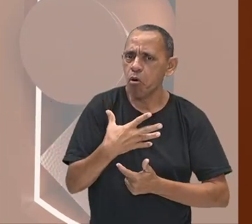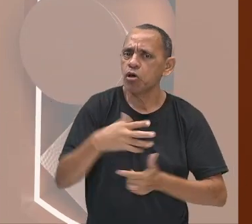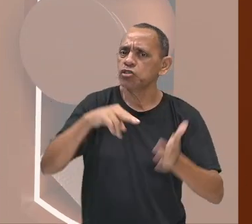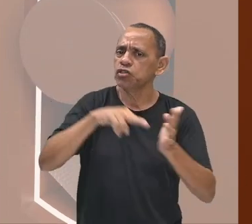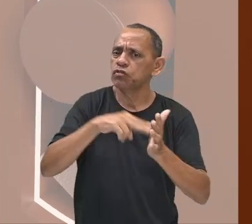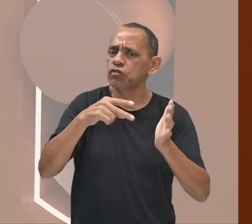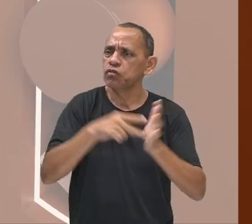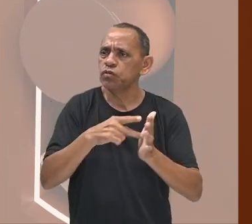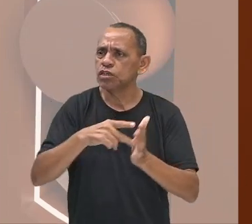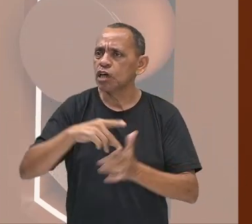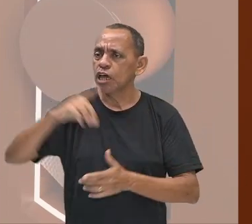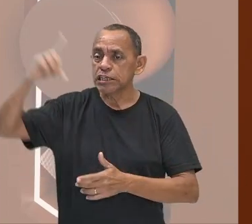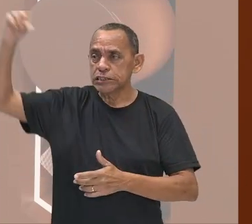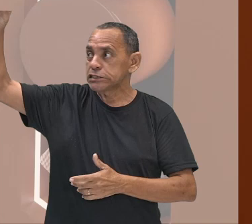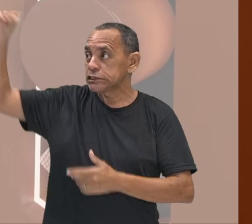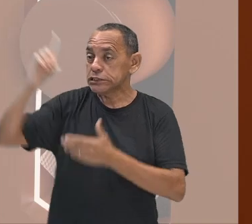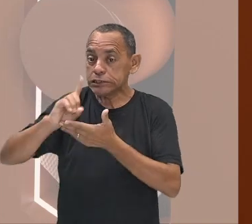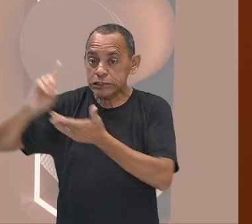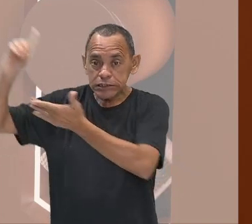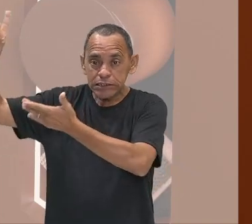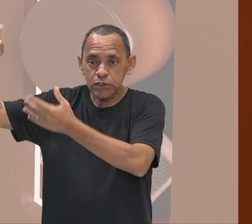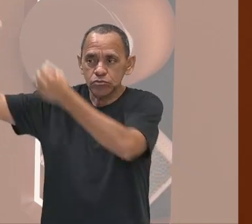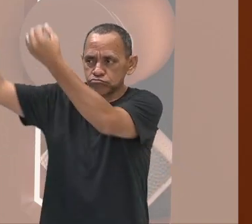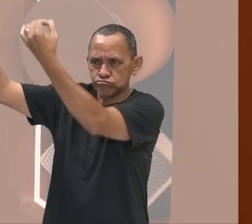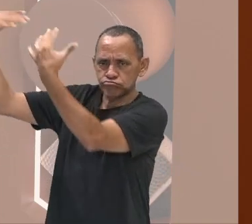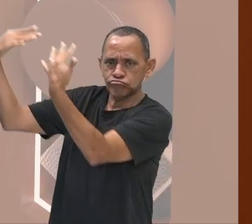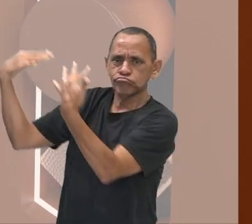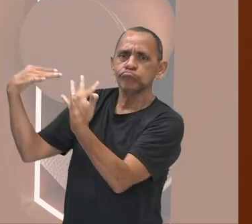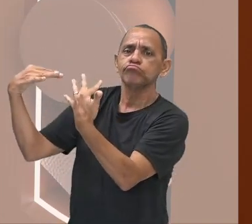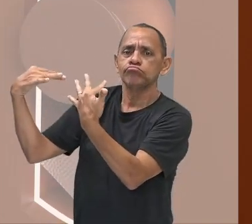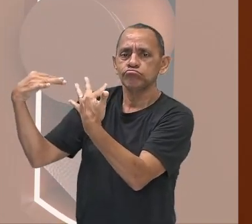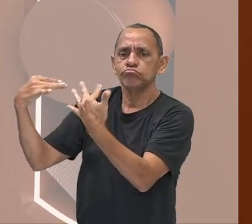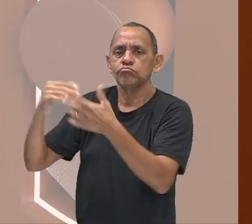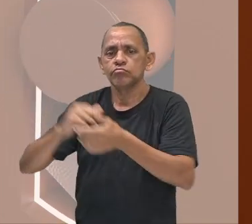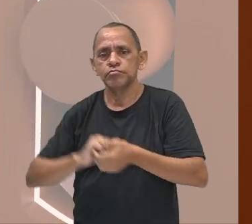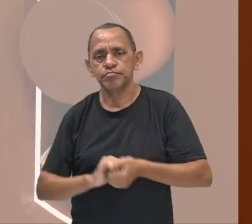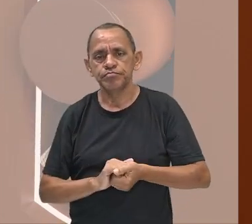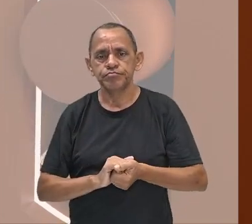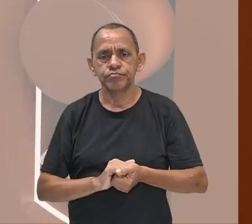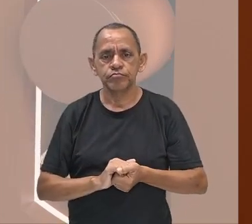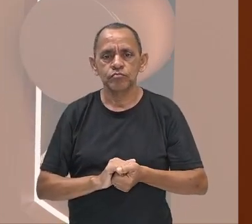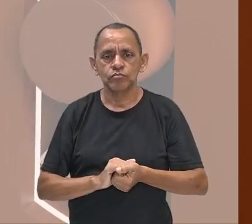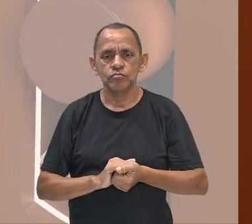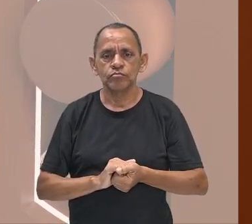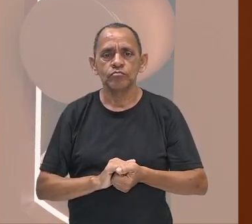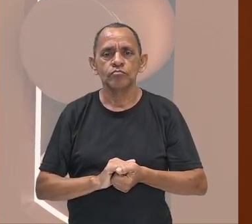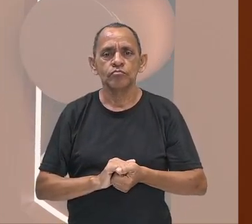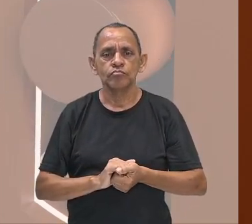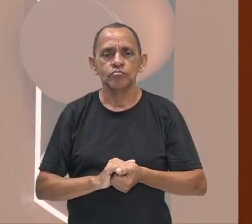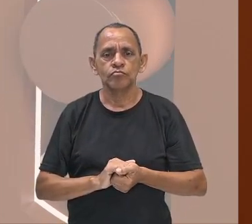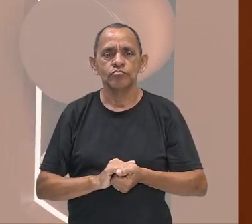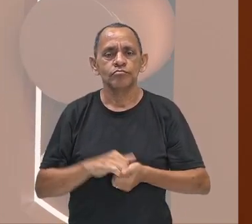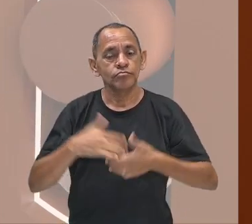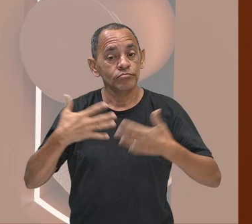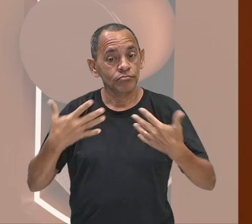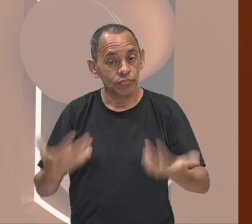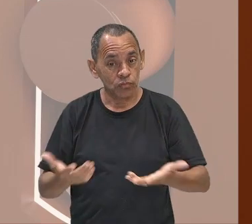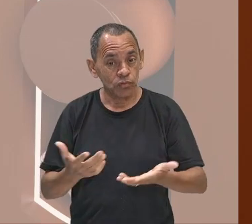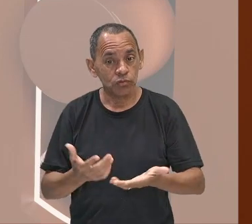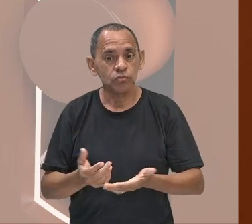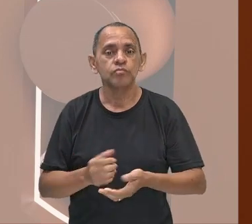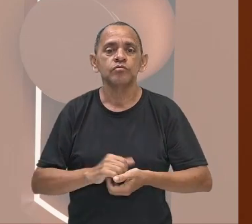não é mais pecado ser rico, e sim uma bênção segundo o puritanismo. Obviamente, a burguesia vai